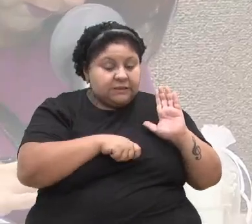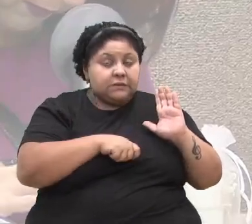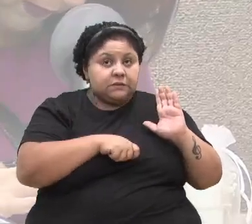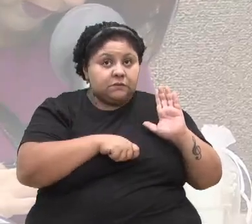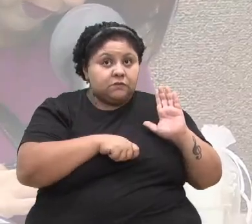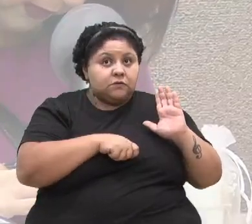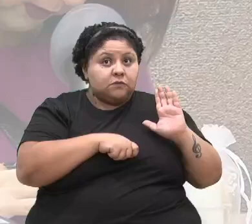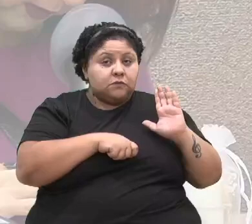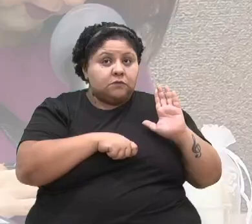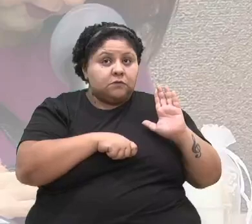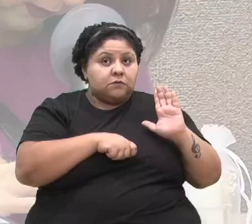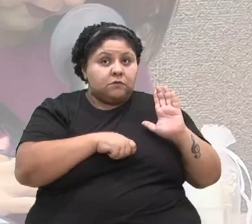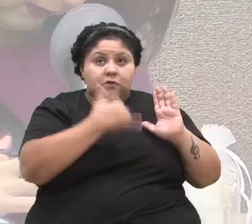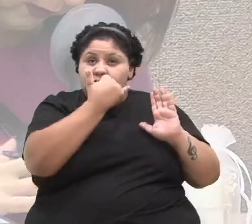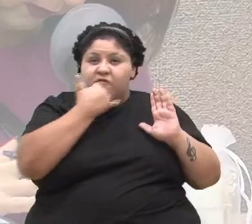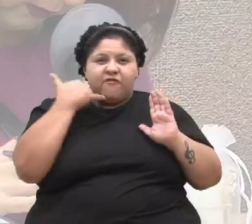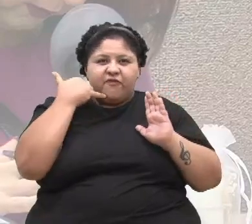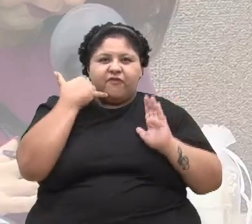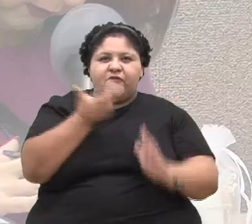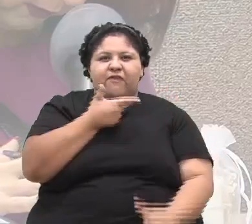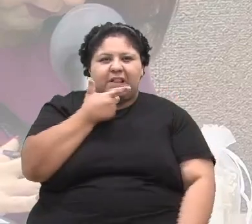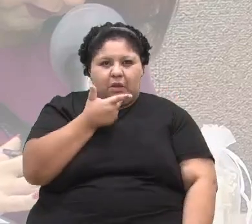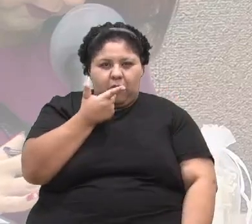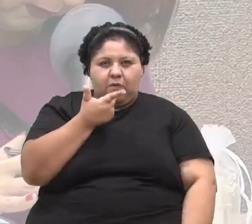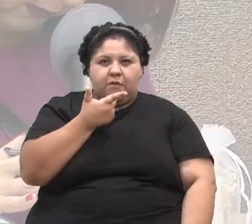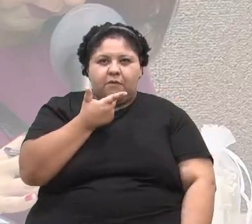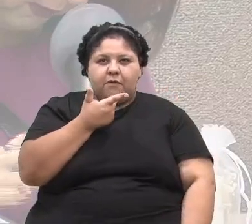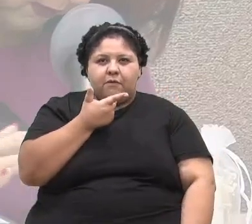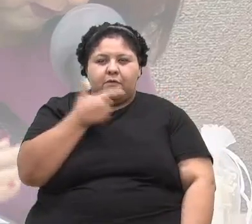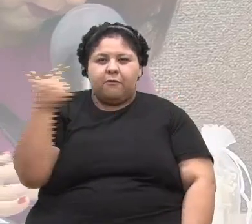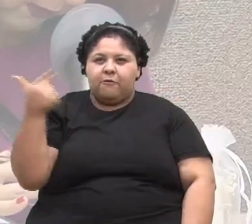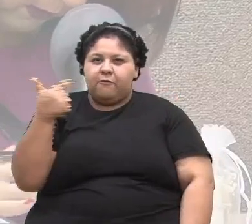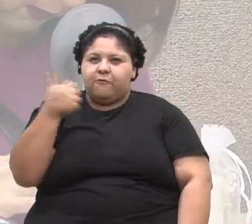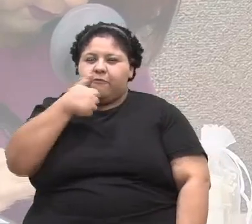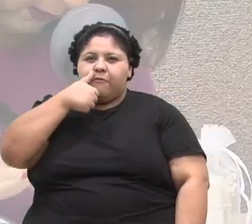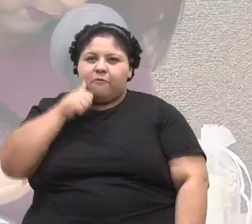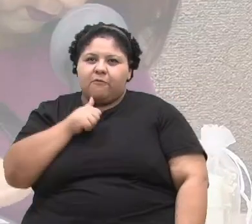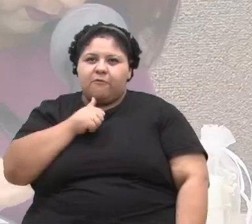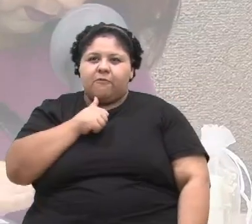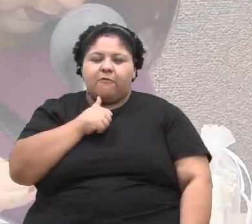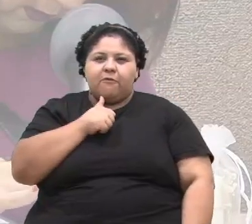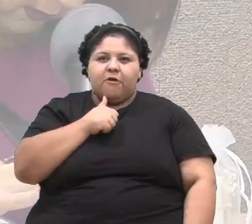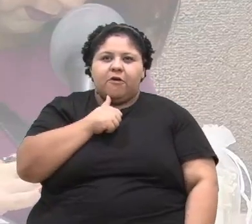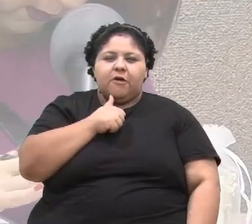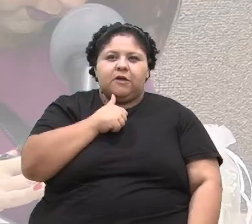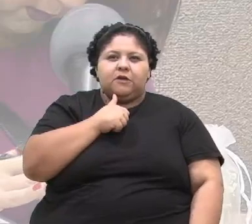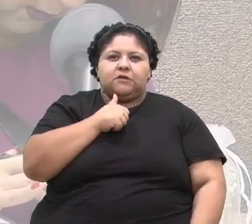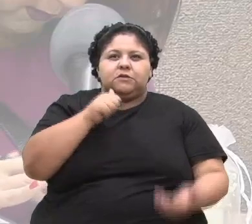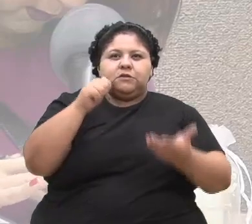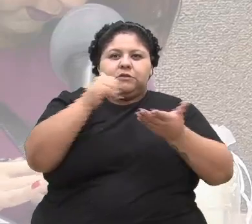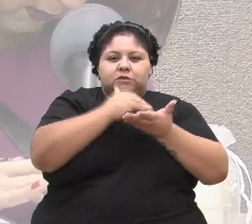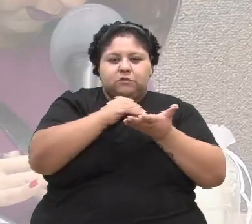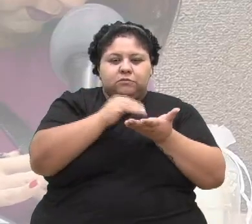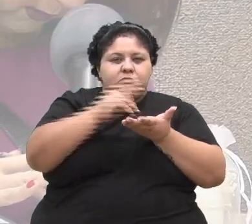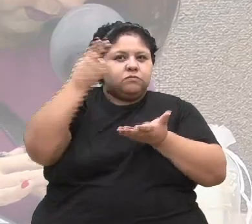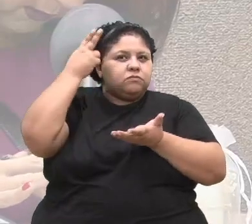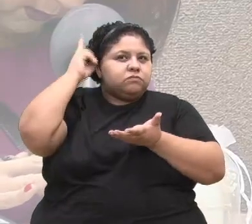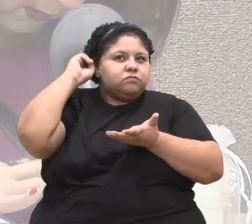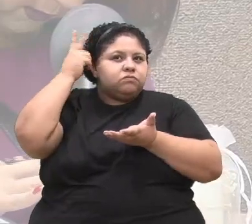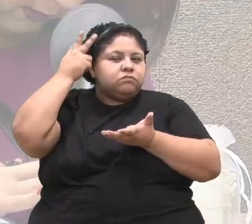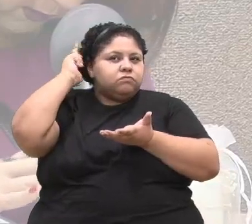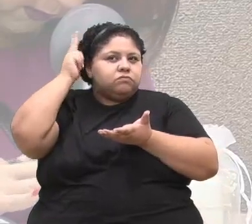pelo que o Frei Jaime tem falado, a vice-prefeita Paula e o secretário Cassina que se responsabilizaram de